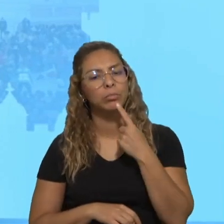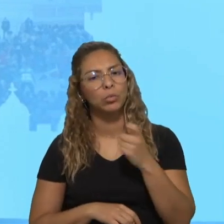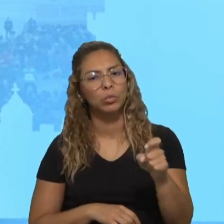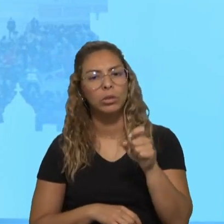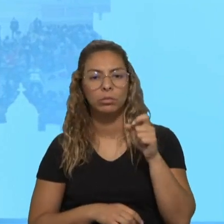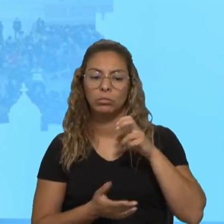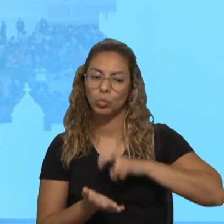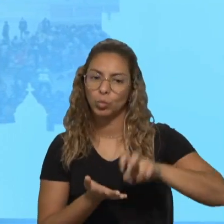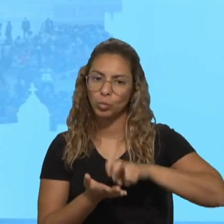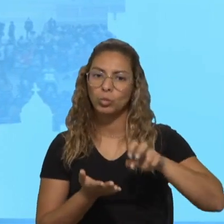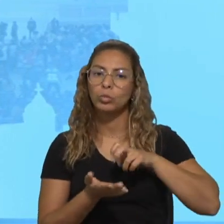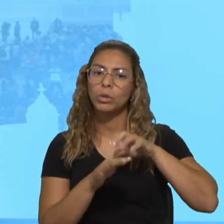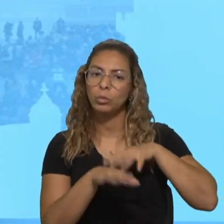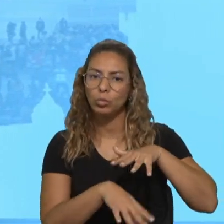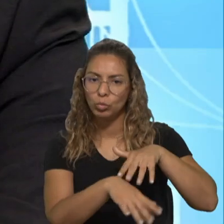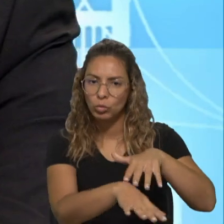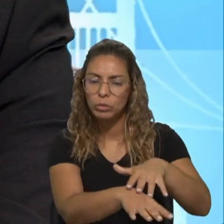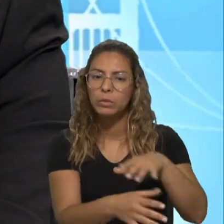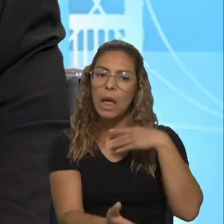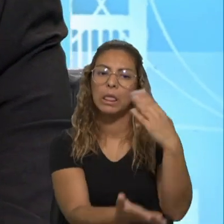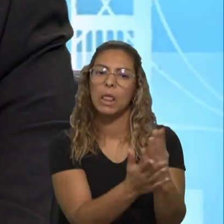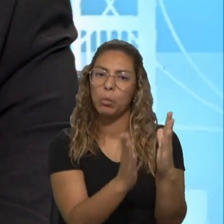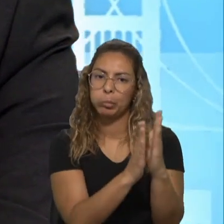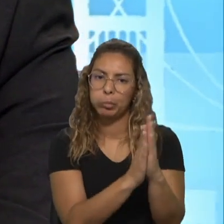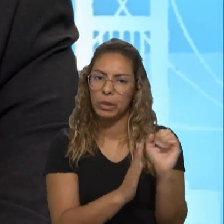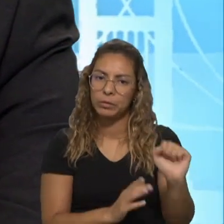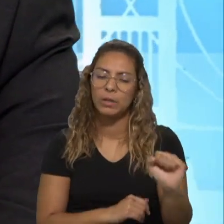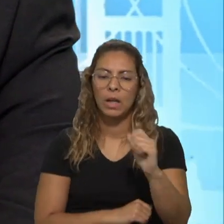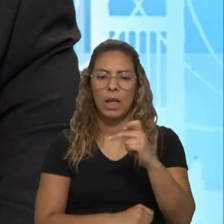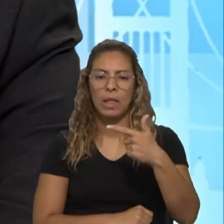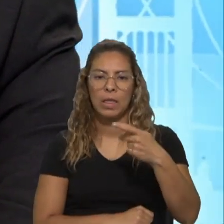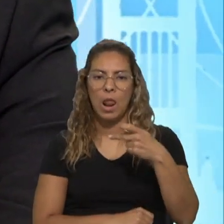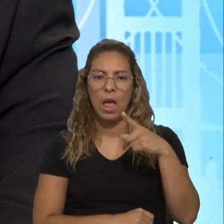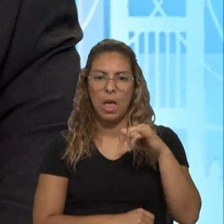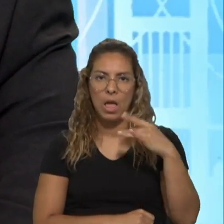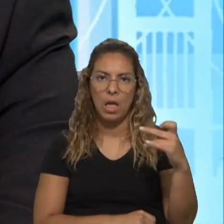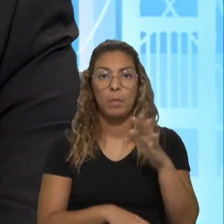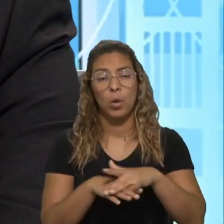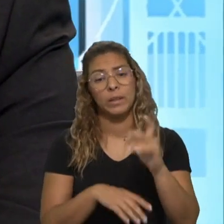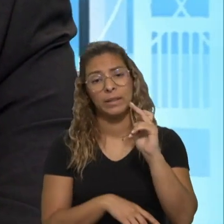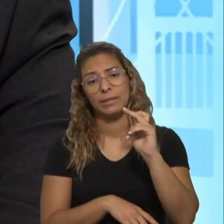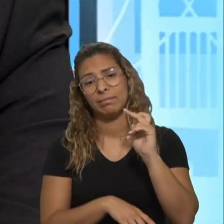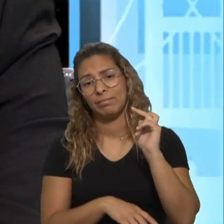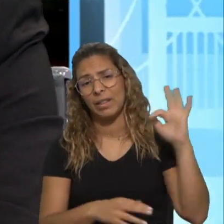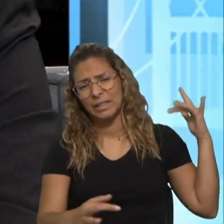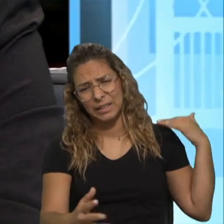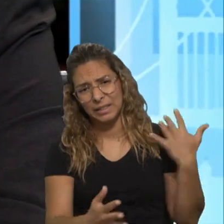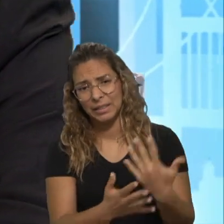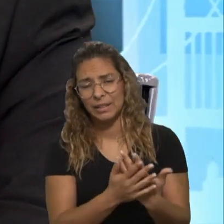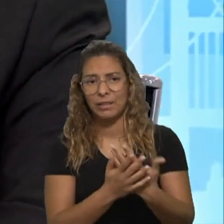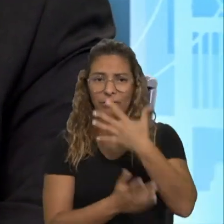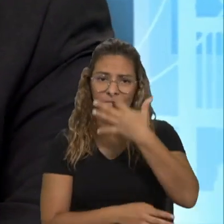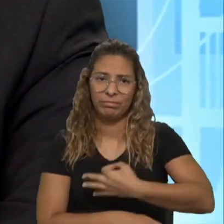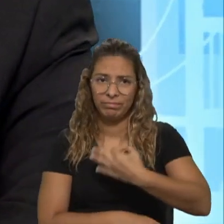até ao Santuário da Atalaia, traduzindo aquilo que é a fé há séculos das pessoas. Isto, a tradição